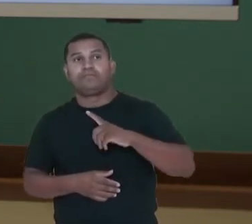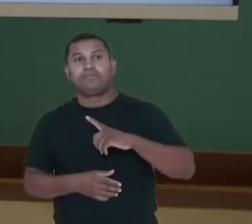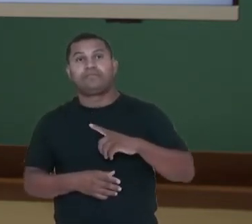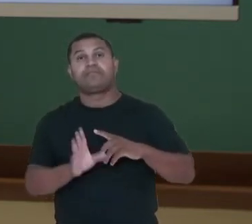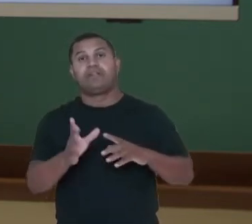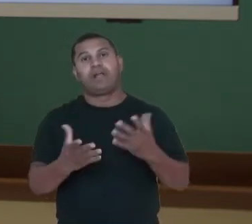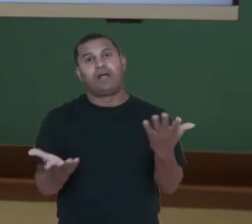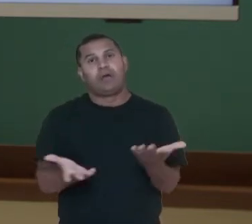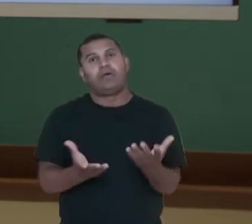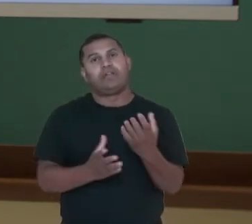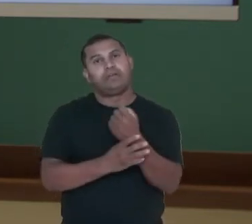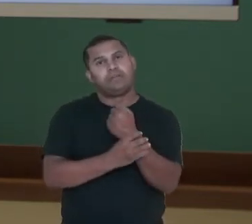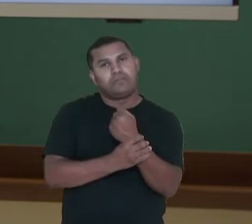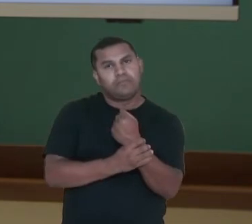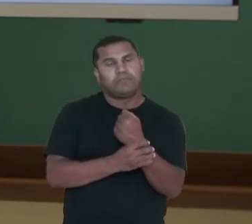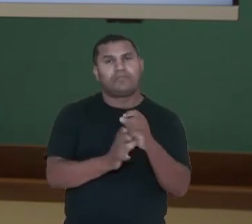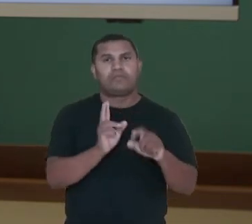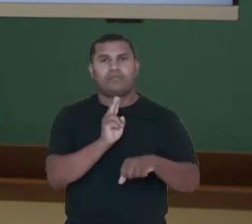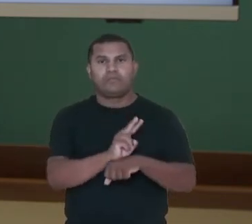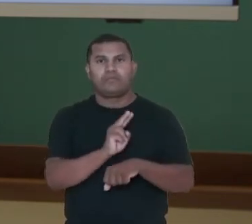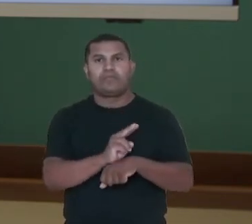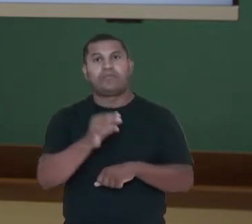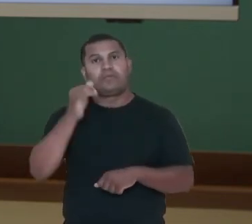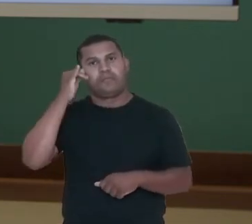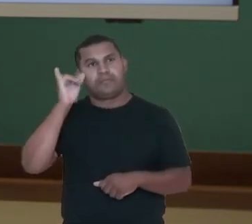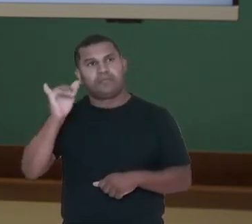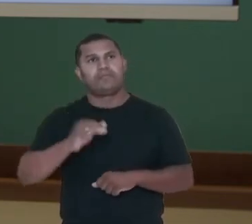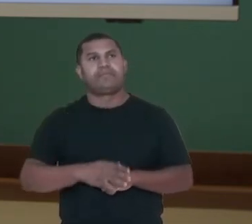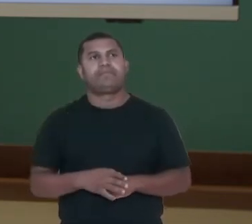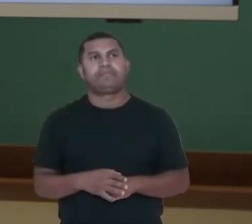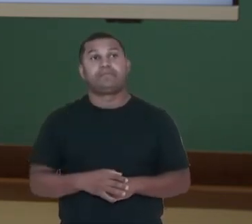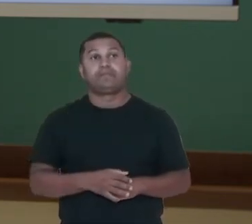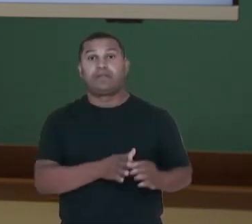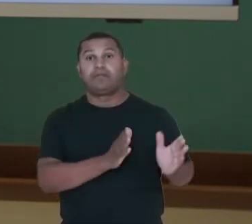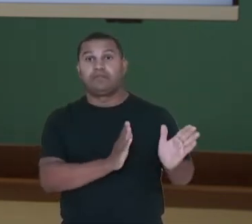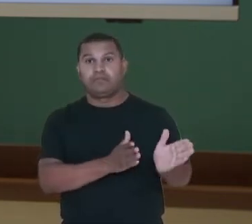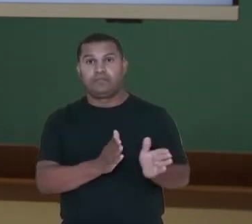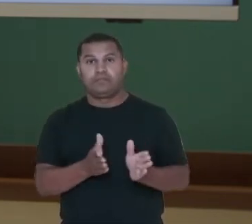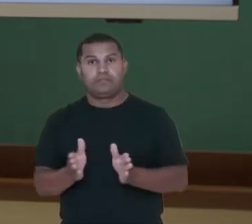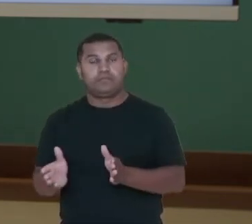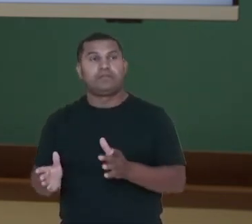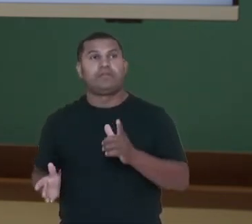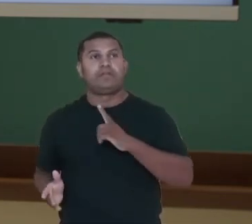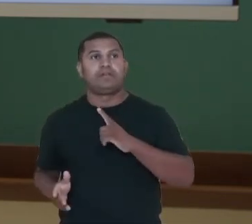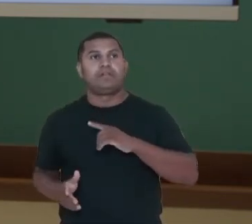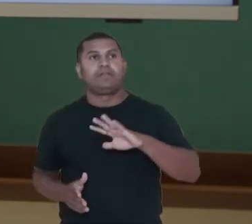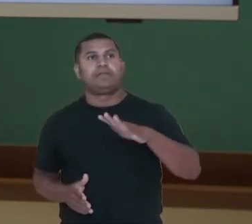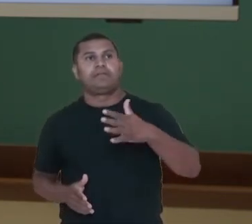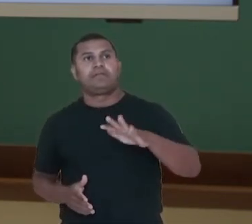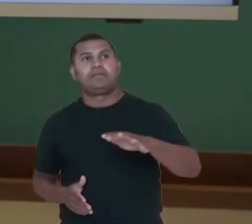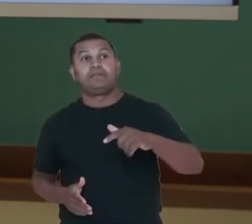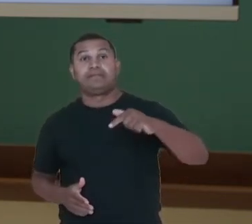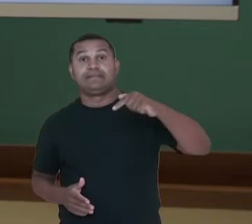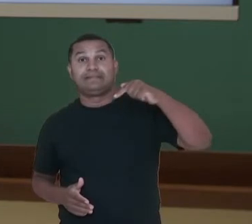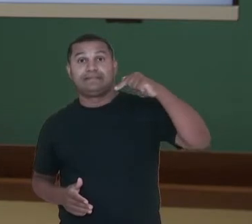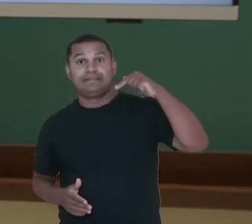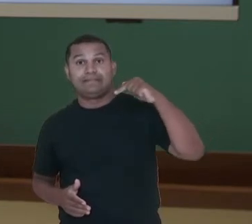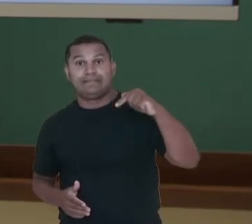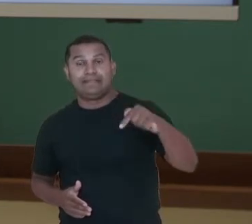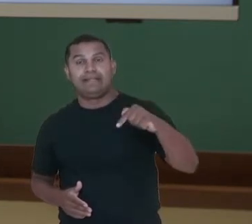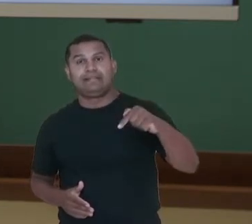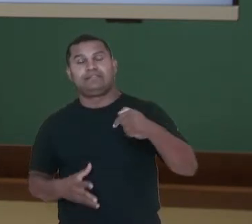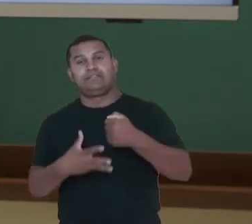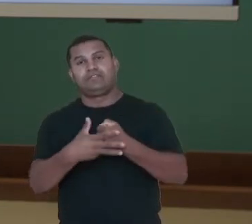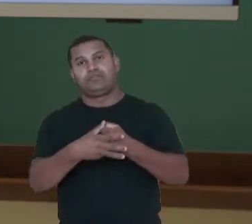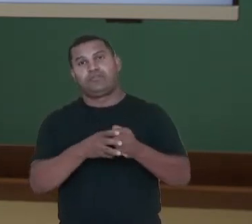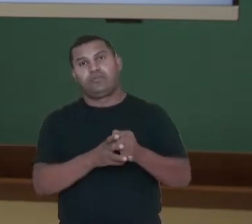que se espalhou pelo mundo, né? Então, existem 7 categorias de coronavírus que causam enfermidades em seres humanos. Porém,